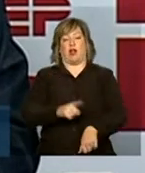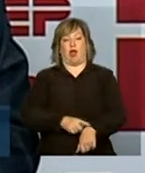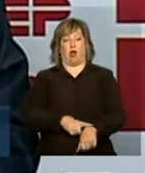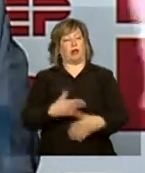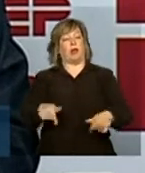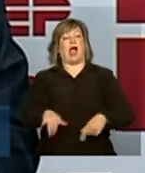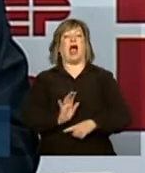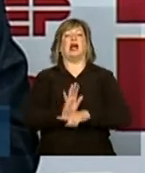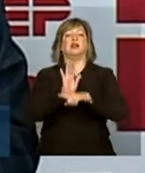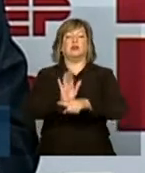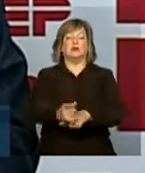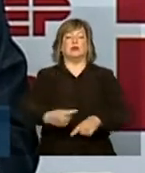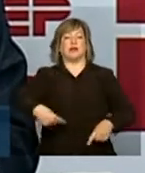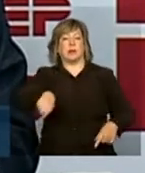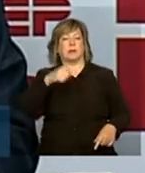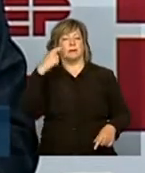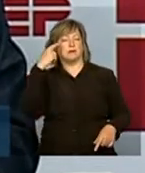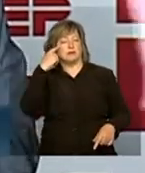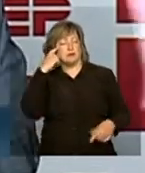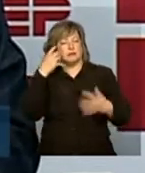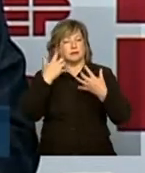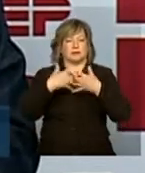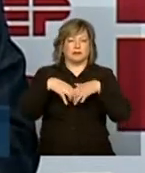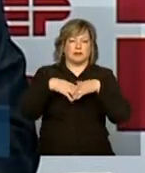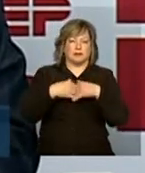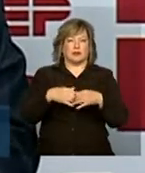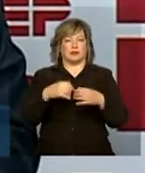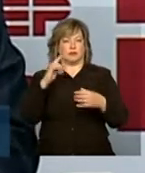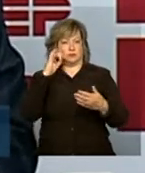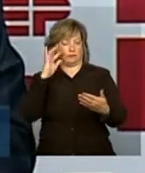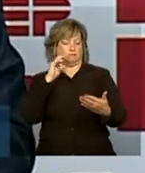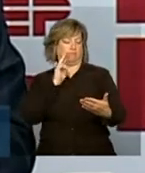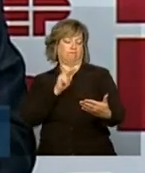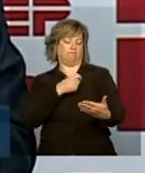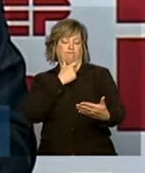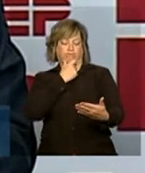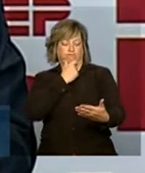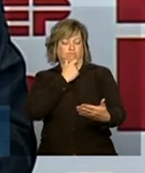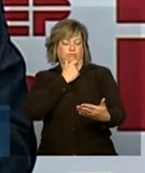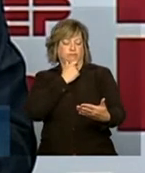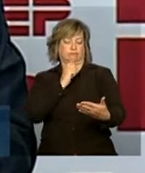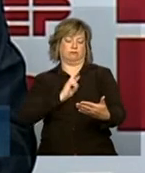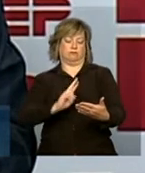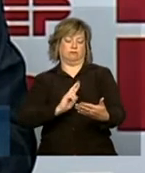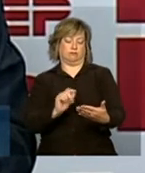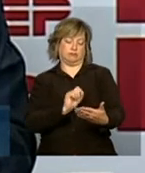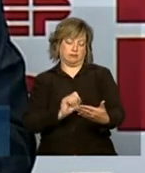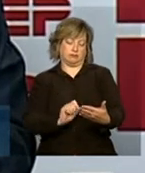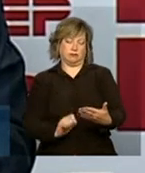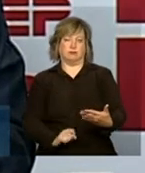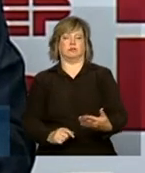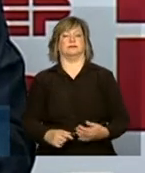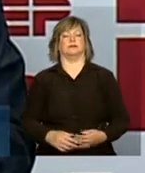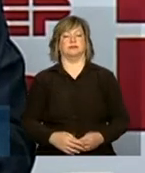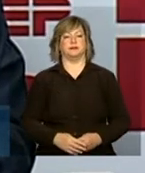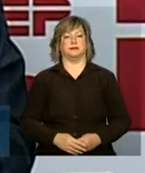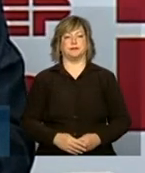ele permite aí uma reflexão, uma estrutura, uma argumentação a partir desses